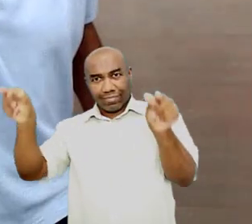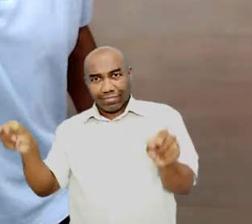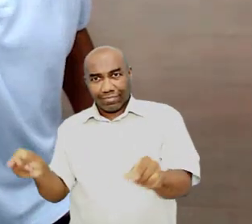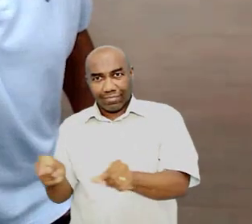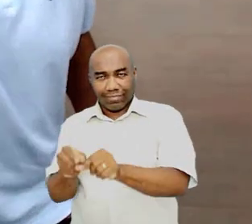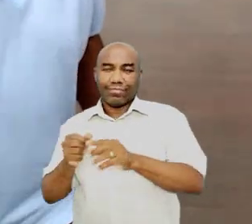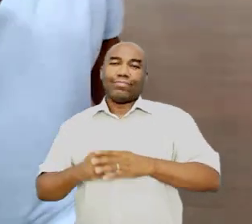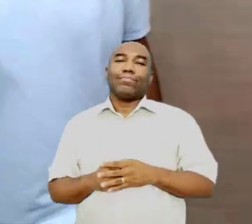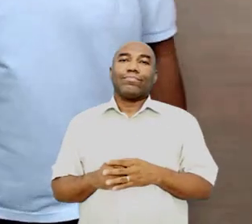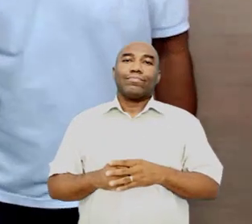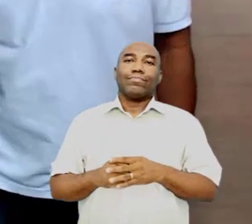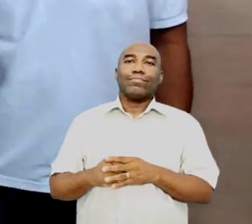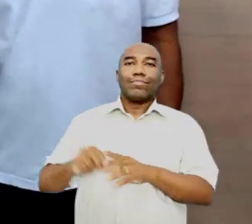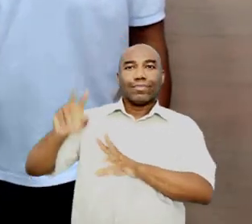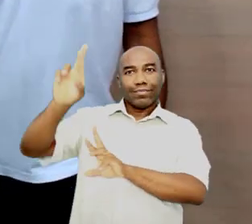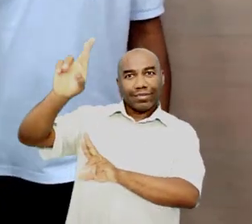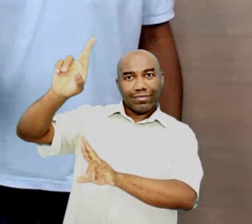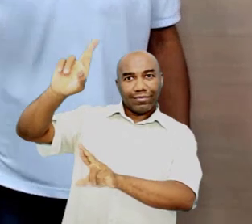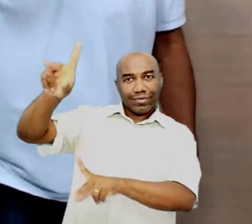igual proteína.